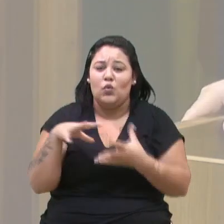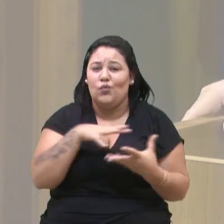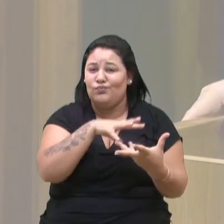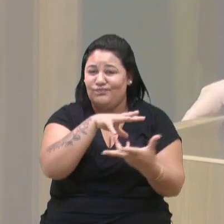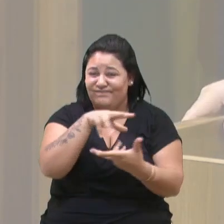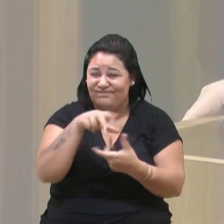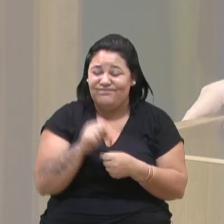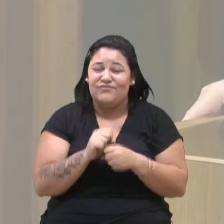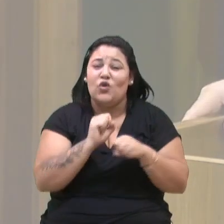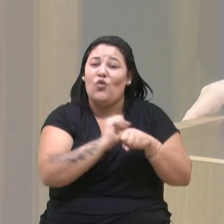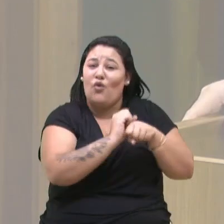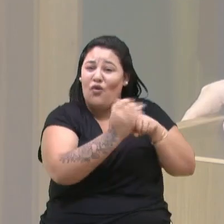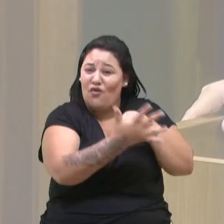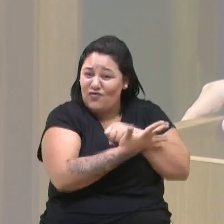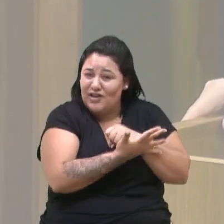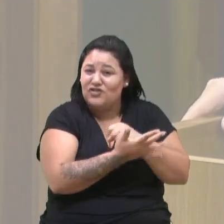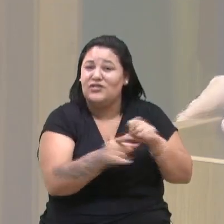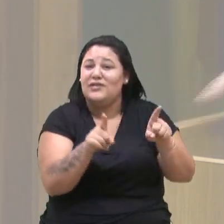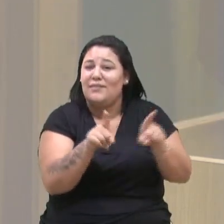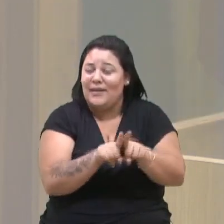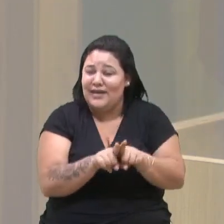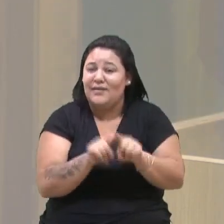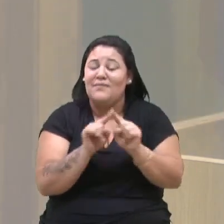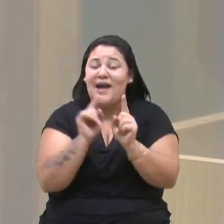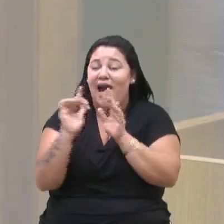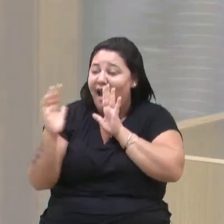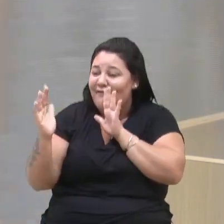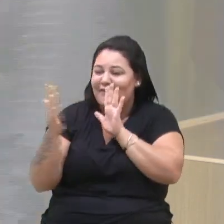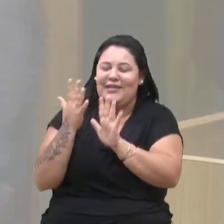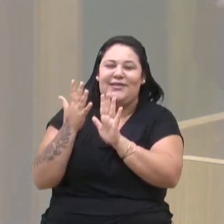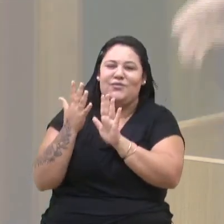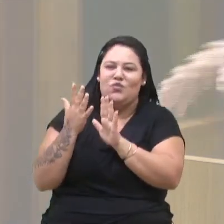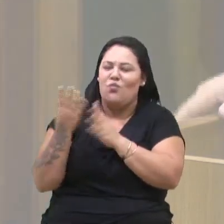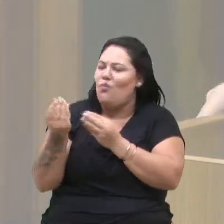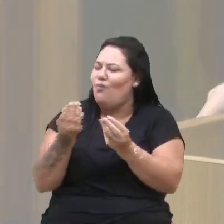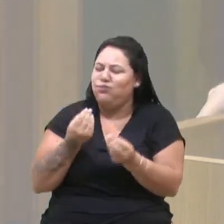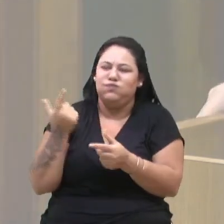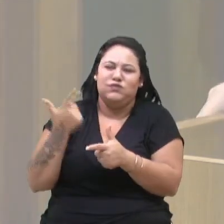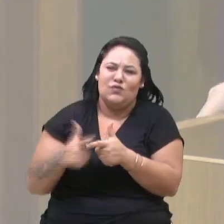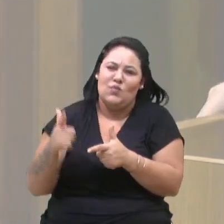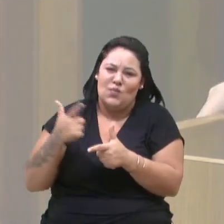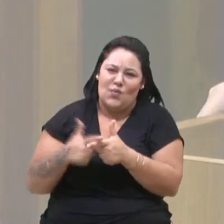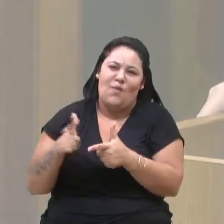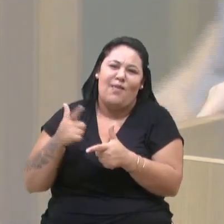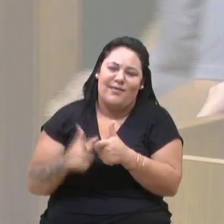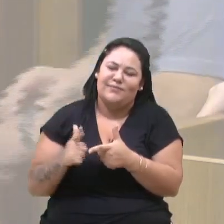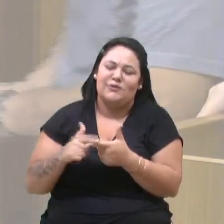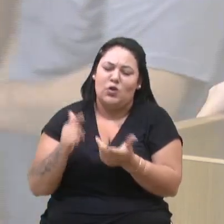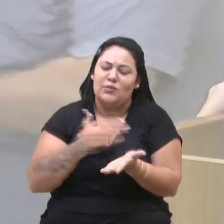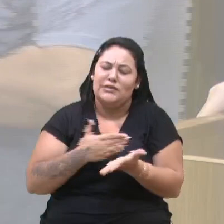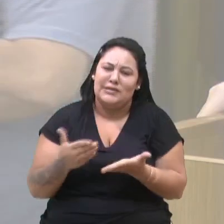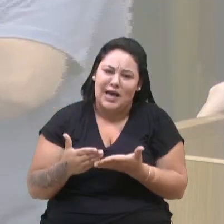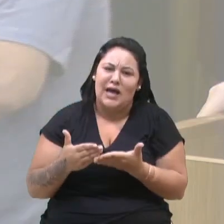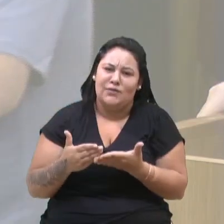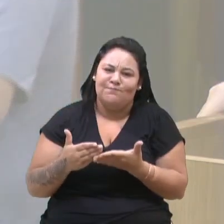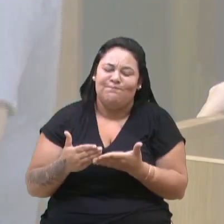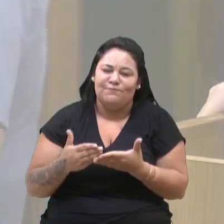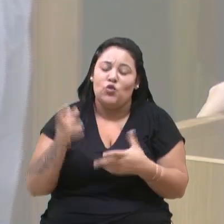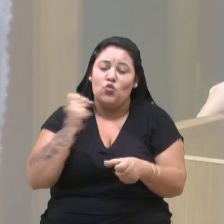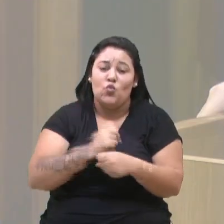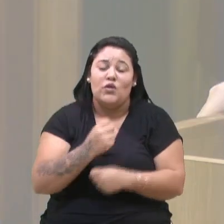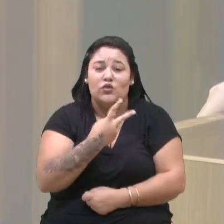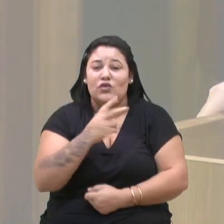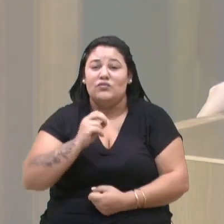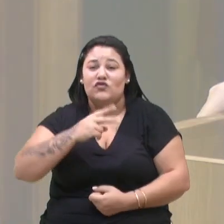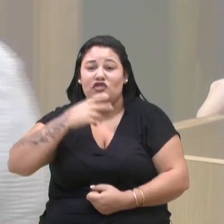pandemia, mas também enfrentamos as intempéries que começaram, né, ao longo do ano de 2023, o que